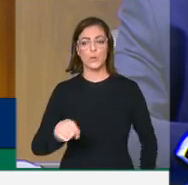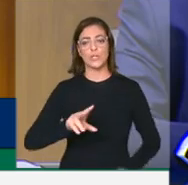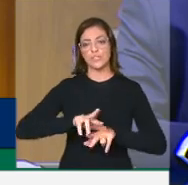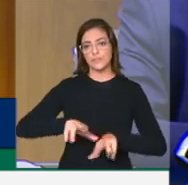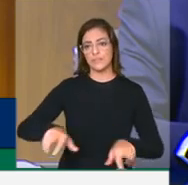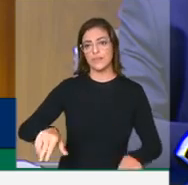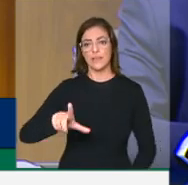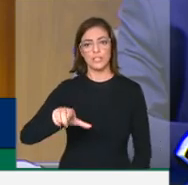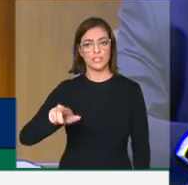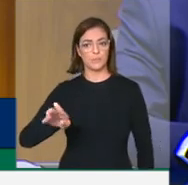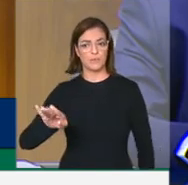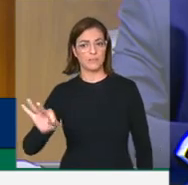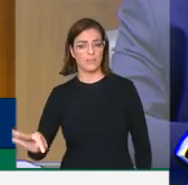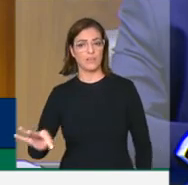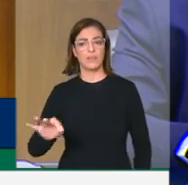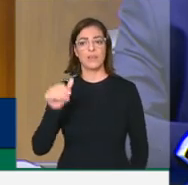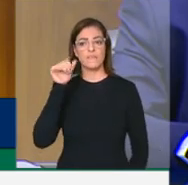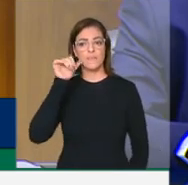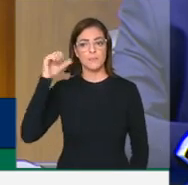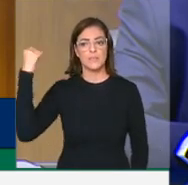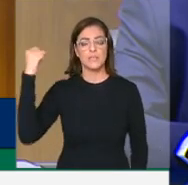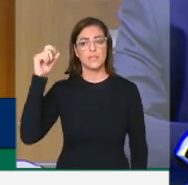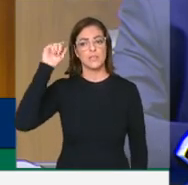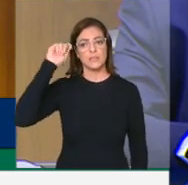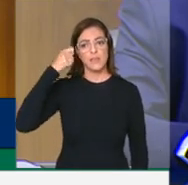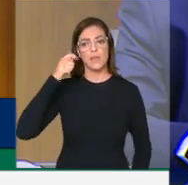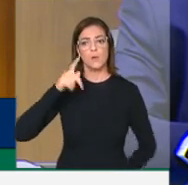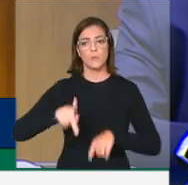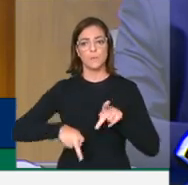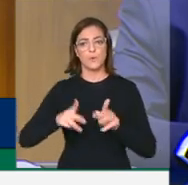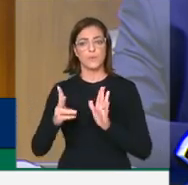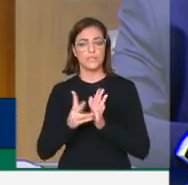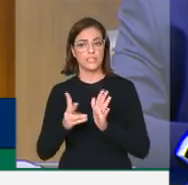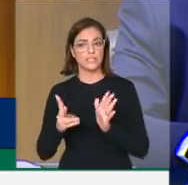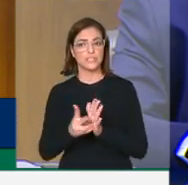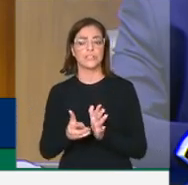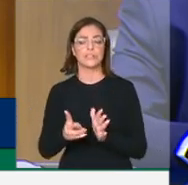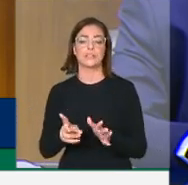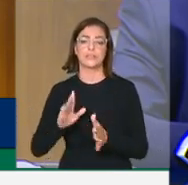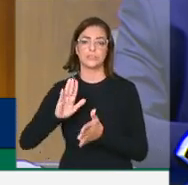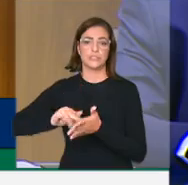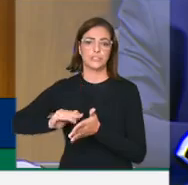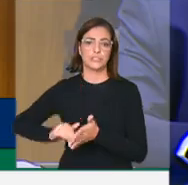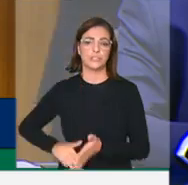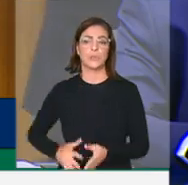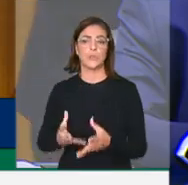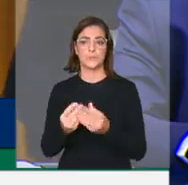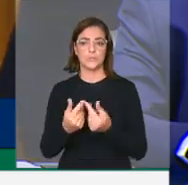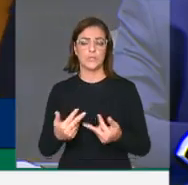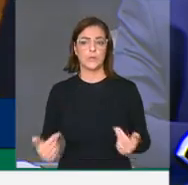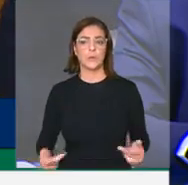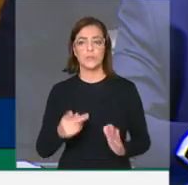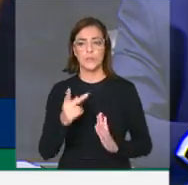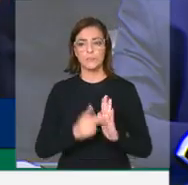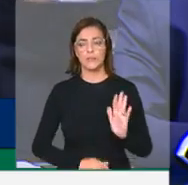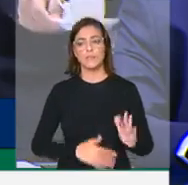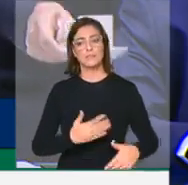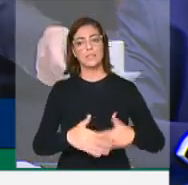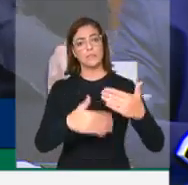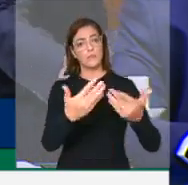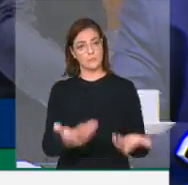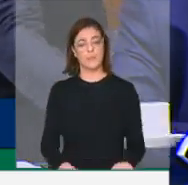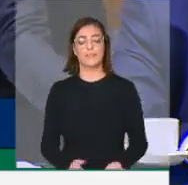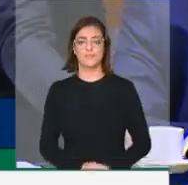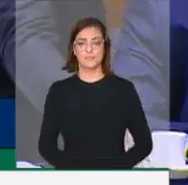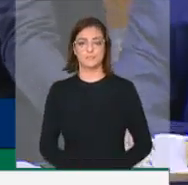LGBT, temas como feminismo, negros e povos indígenas, além de alteração em planos de desenvolvimento em que o